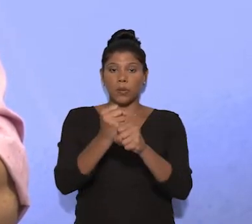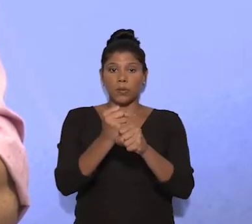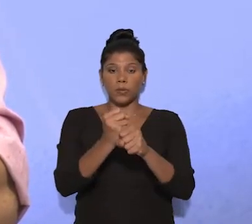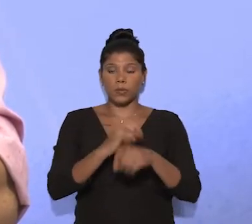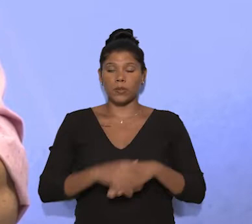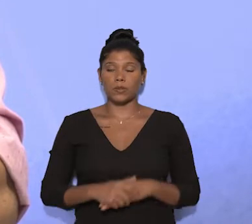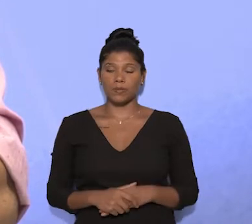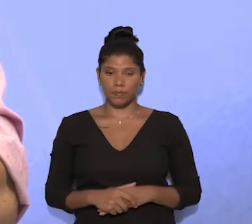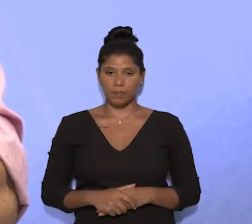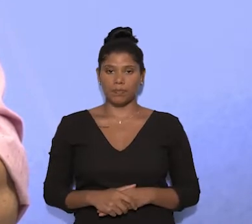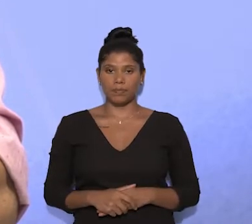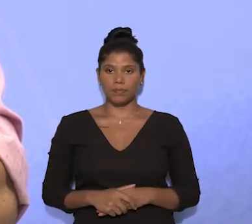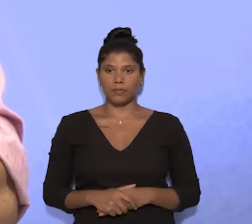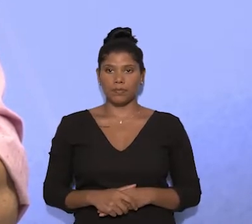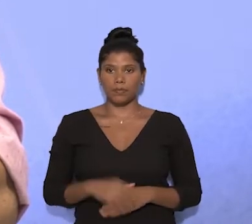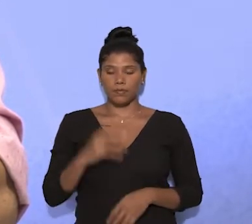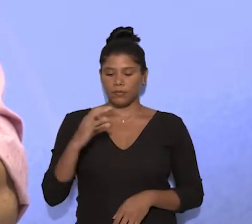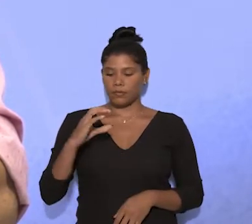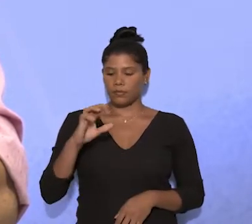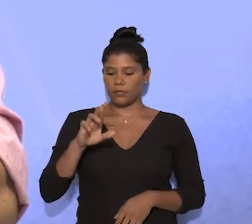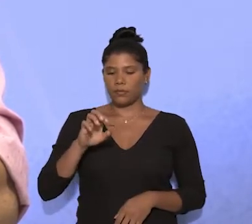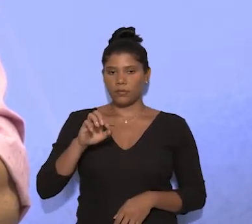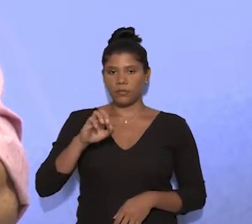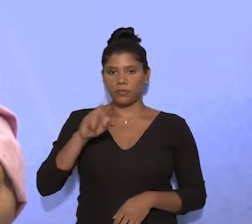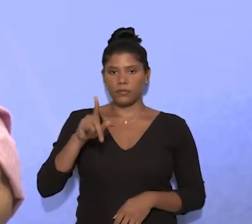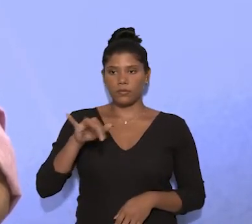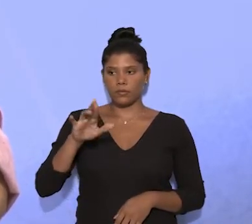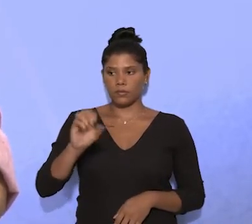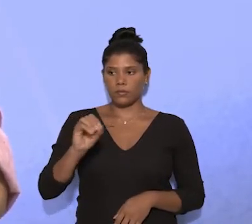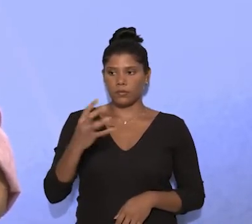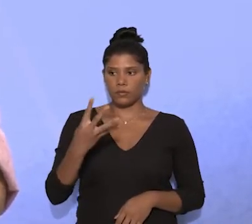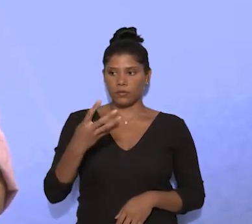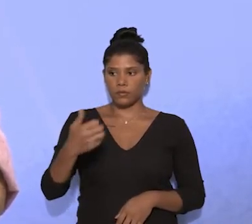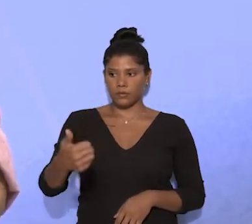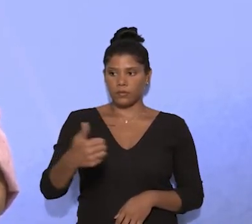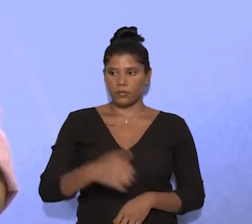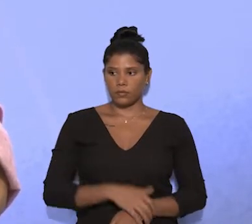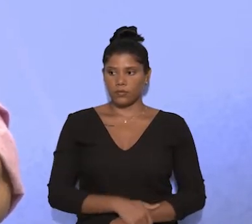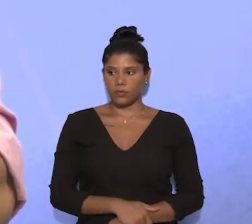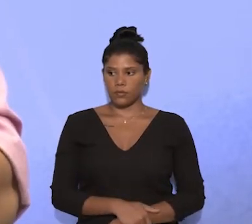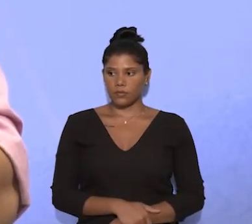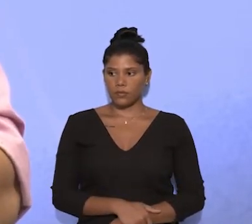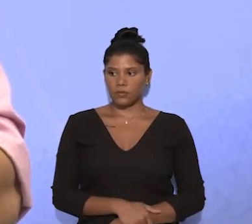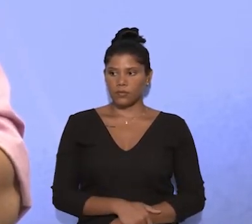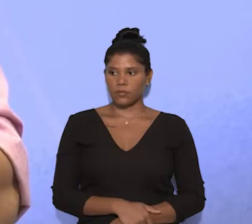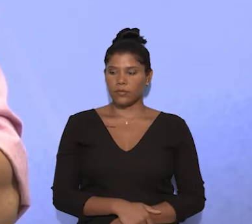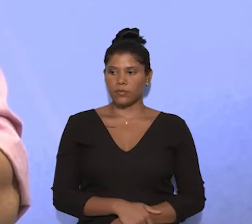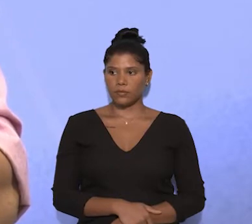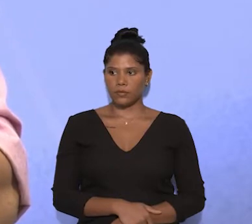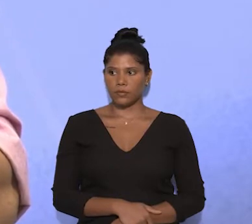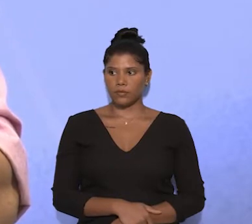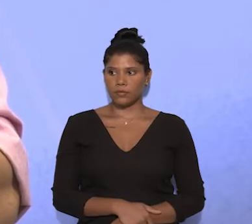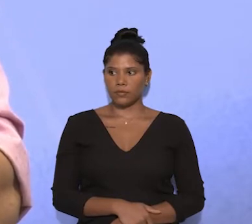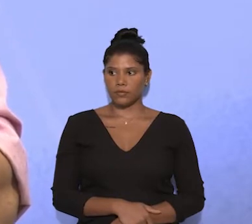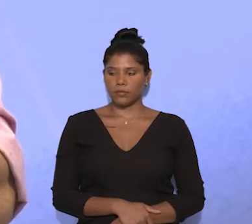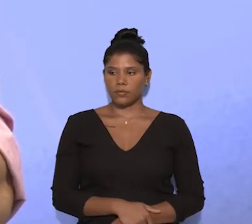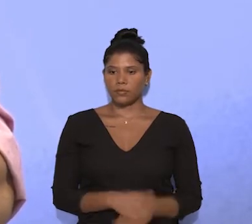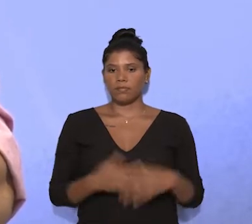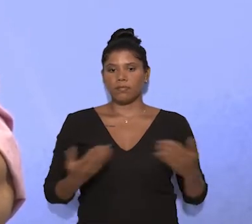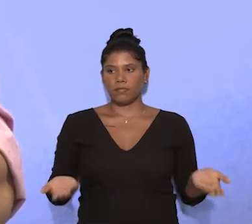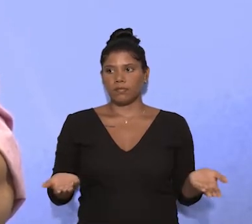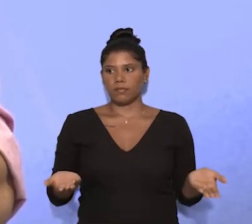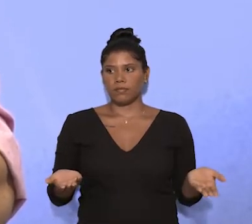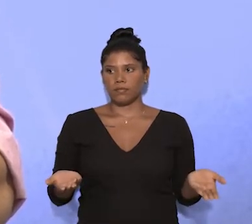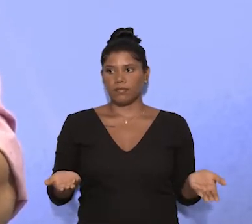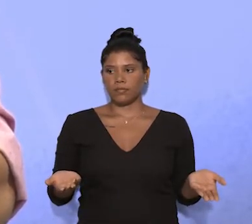já tem o Cruzeiro. Cruzeiro 41, não cai mais, né? Praticamente. Olha aí. Não, já subiu, Cruzeiro 41, não, eu tô